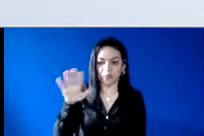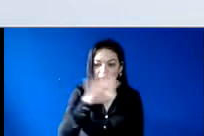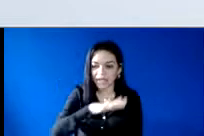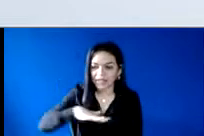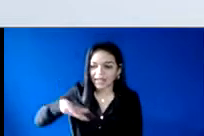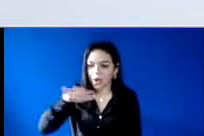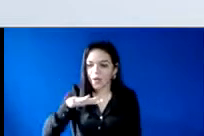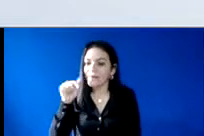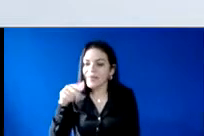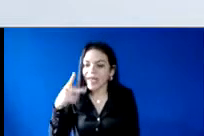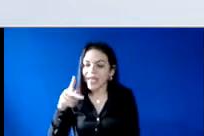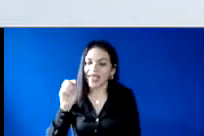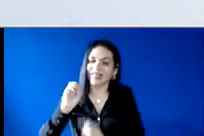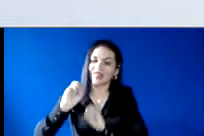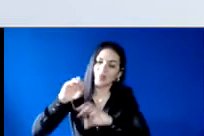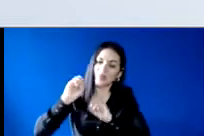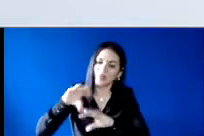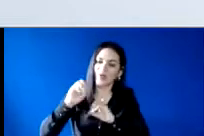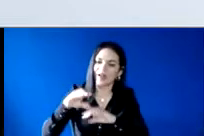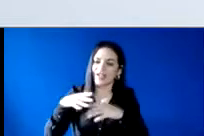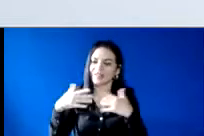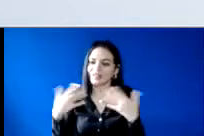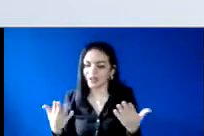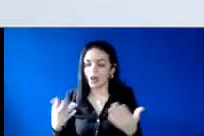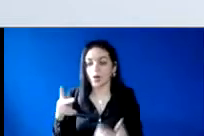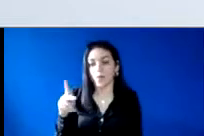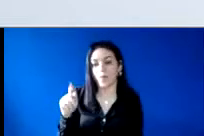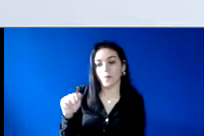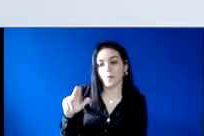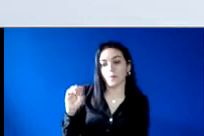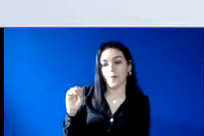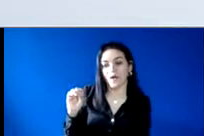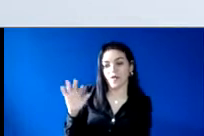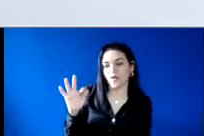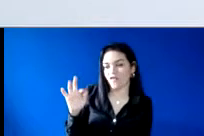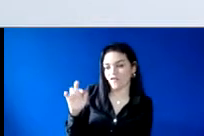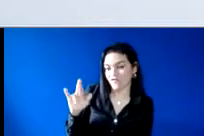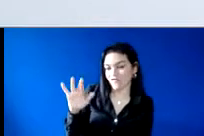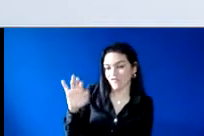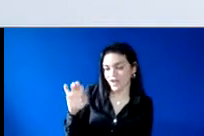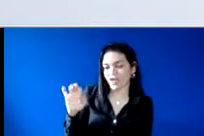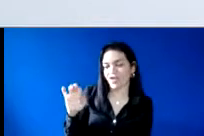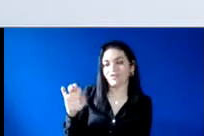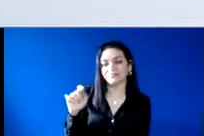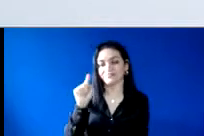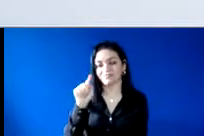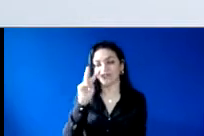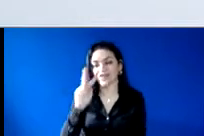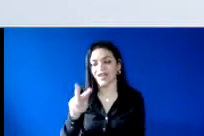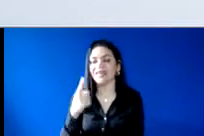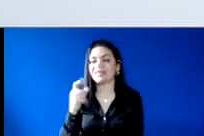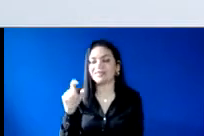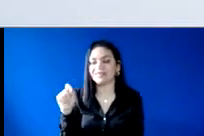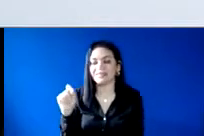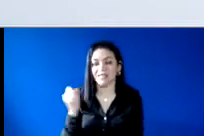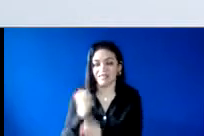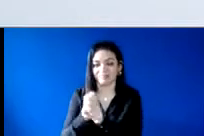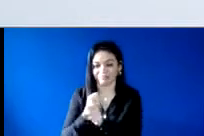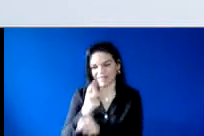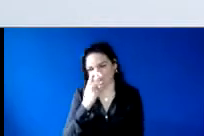educação, relembrando aqui Paulo Freire, né, cujo ano de 2021 é comemorado o centenário dele, salvo engano, ele é de setembro.